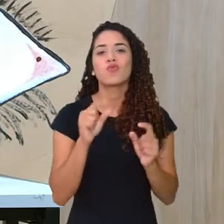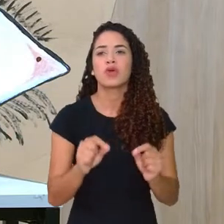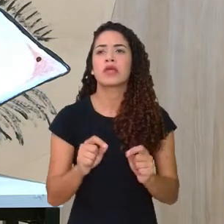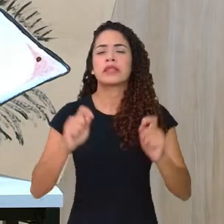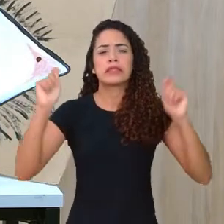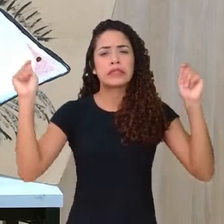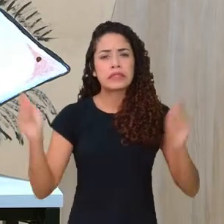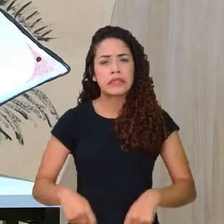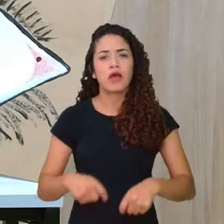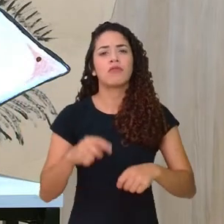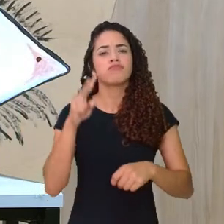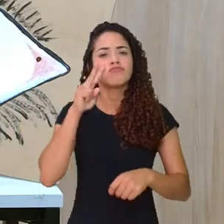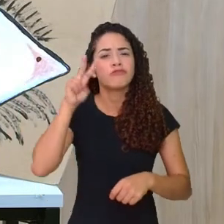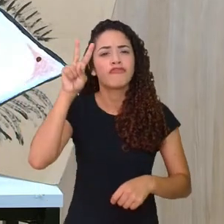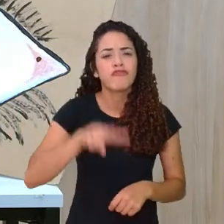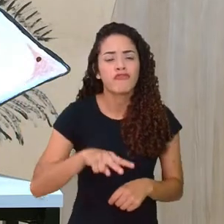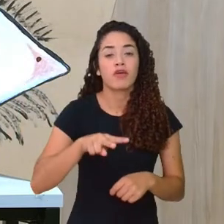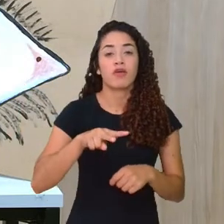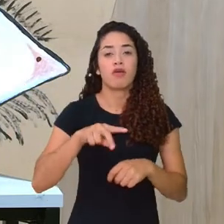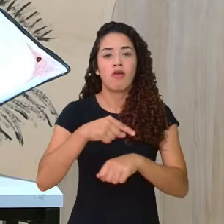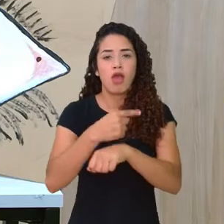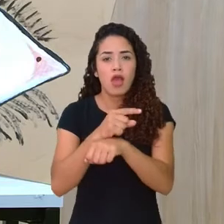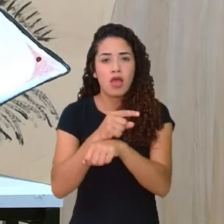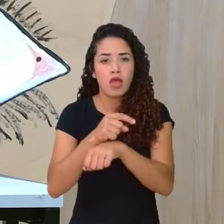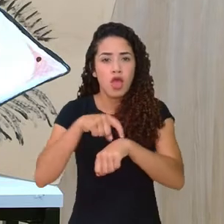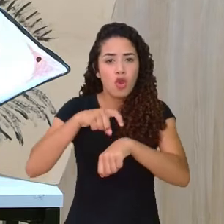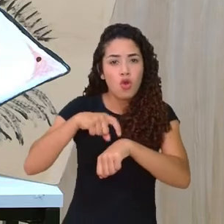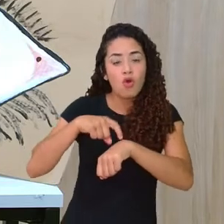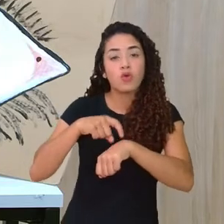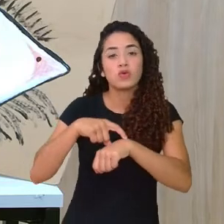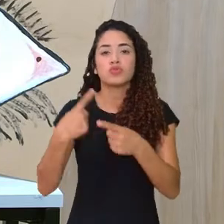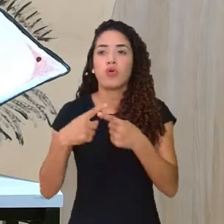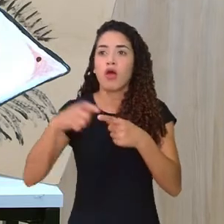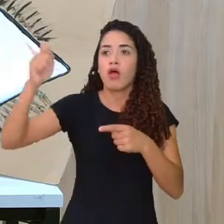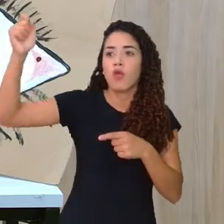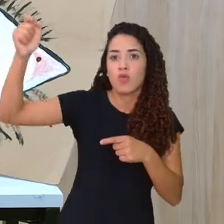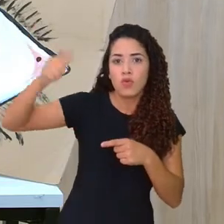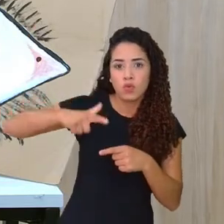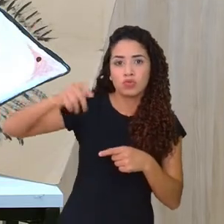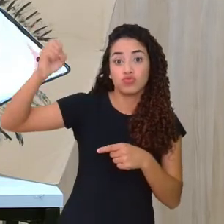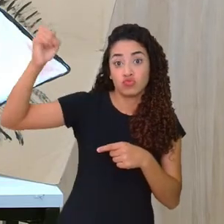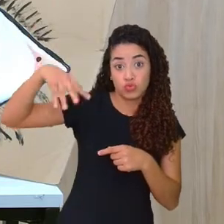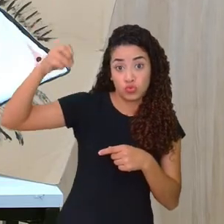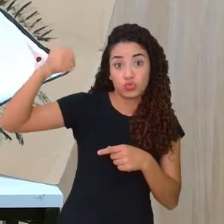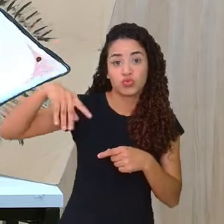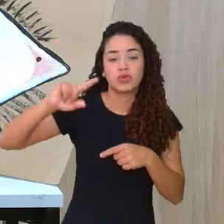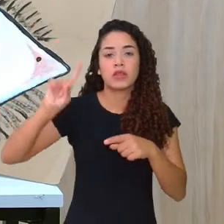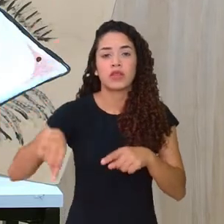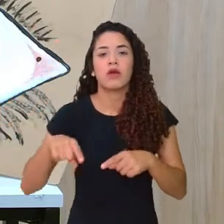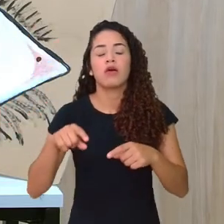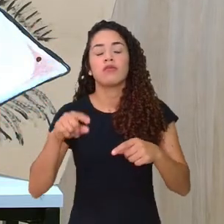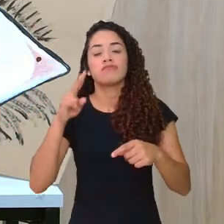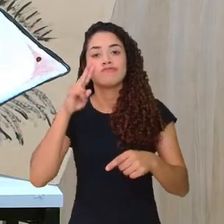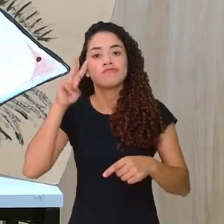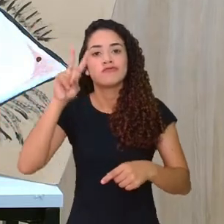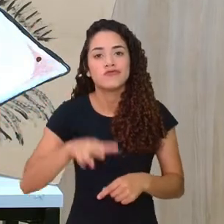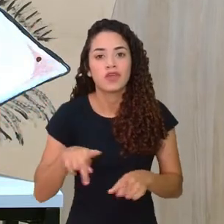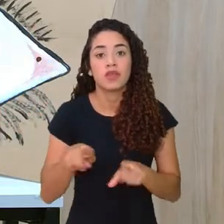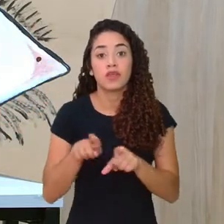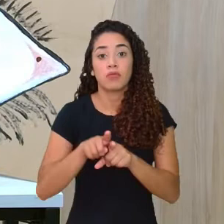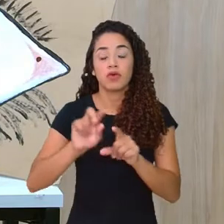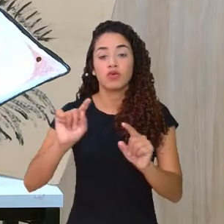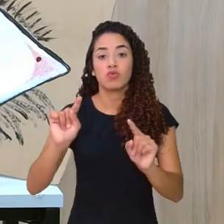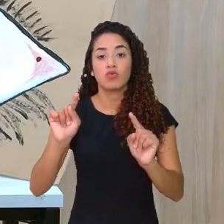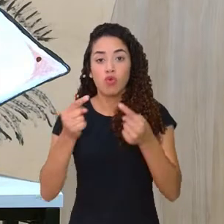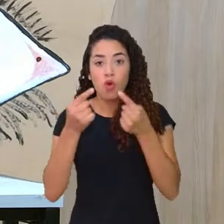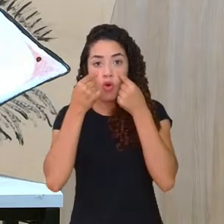o relógio, pois a luz chega até ele, iluminando e depois sendo refletido até nossos olhos. Então, eu trouxe para vocês aqui